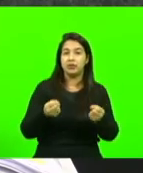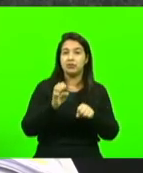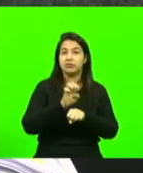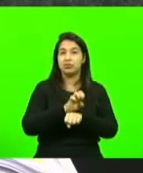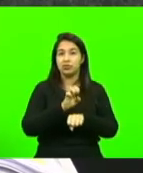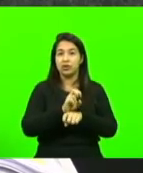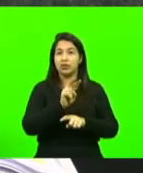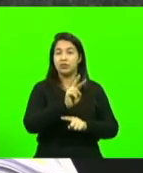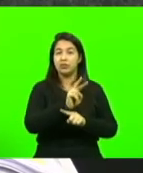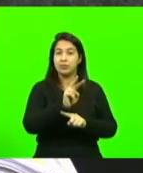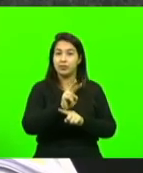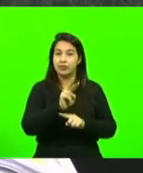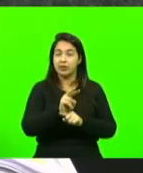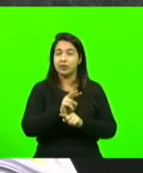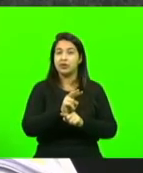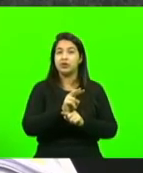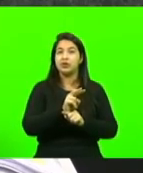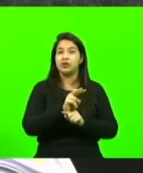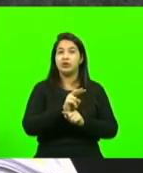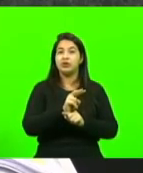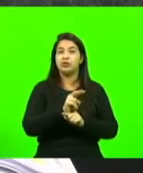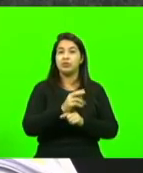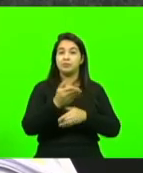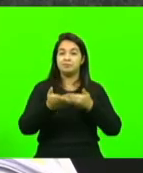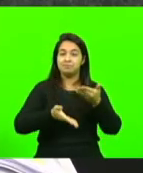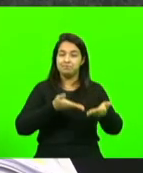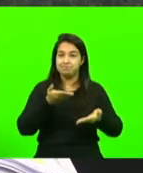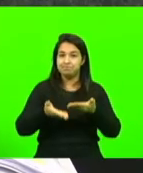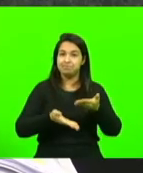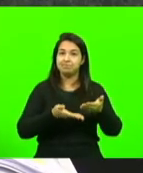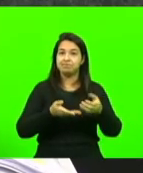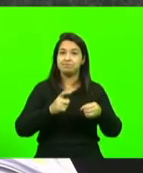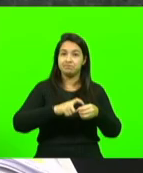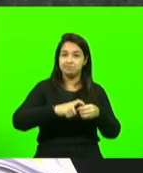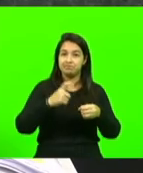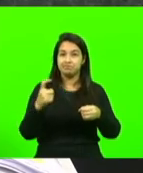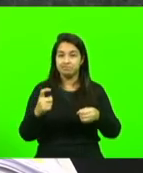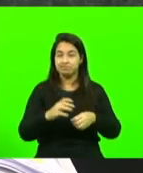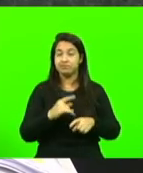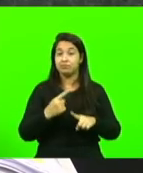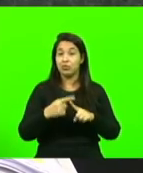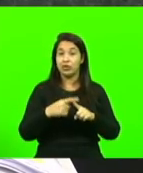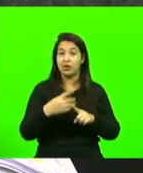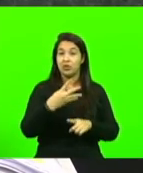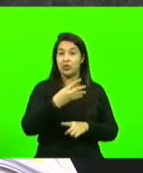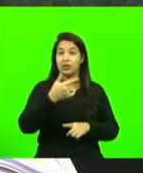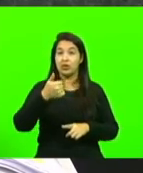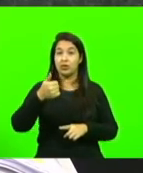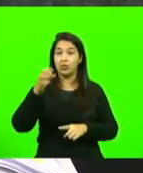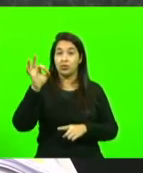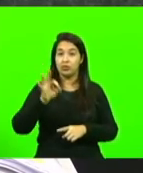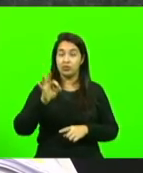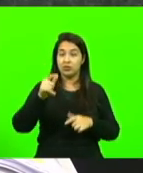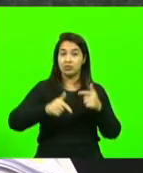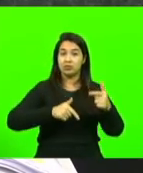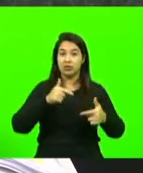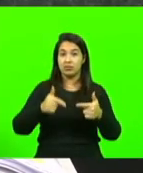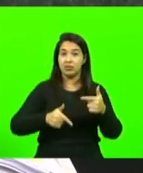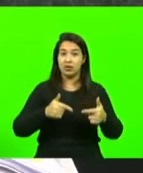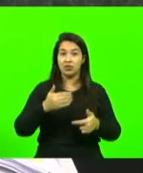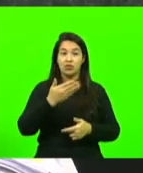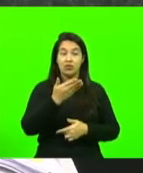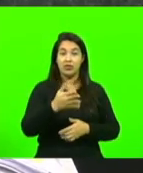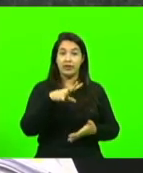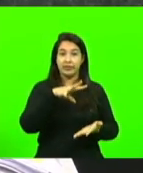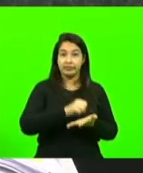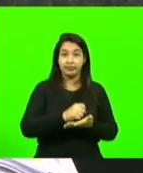protegendo e amparando e emancipando porque nós temos 41 por cento de trabalhadores informais para